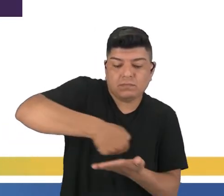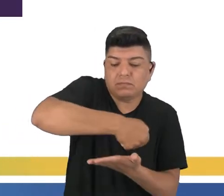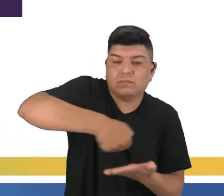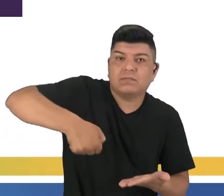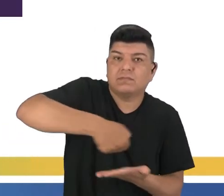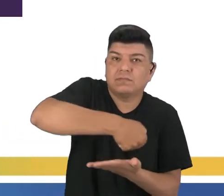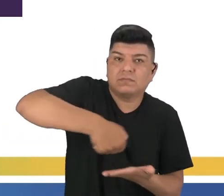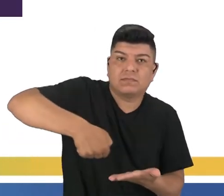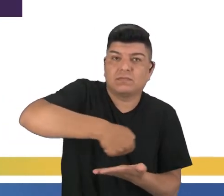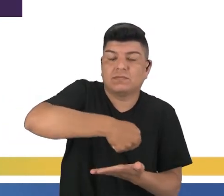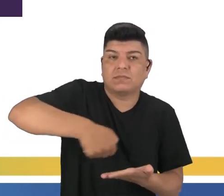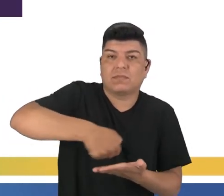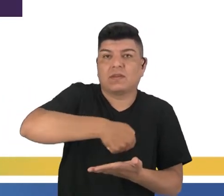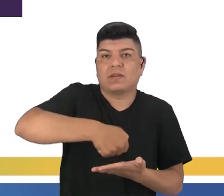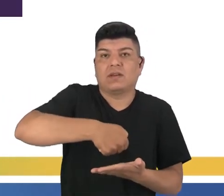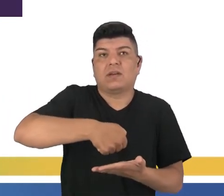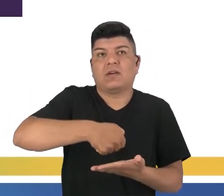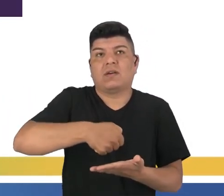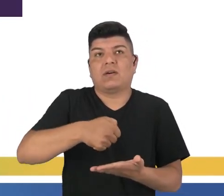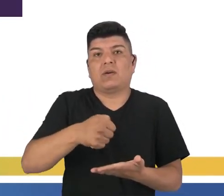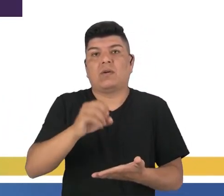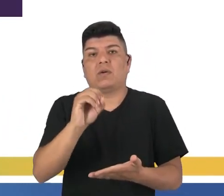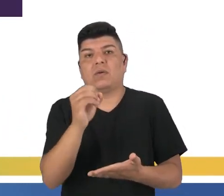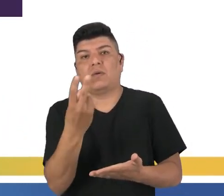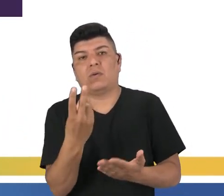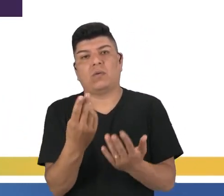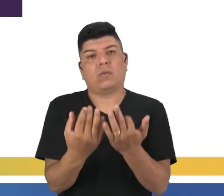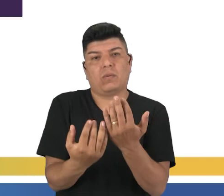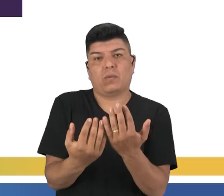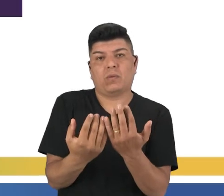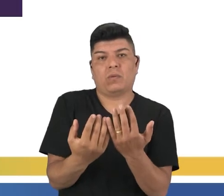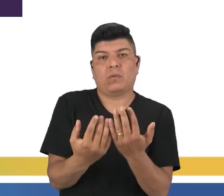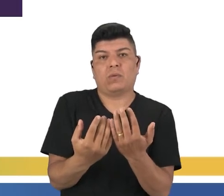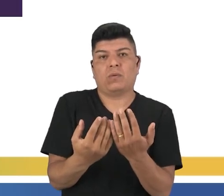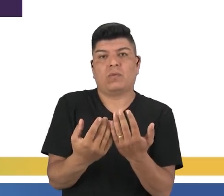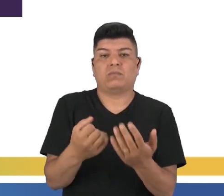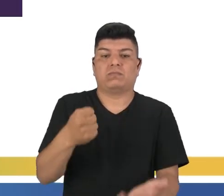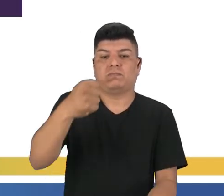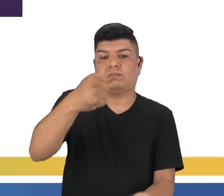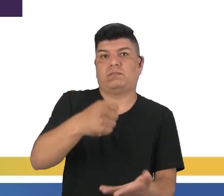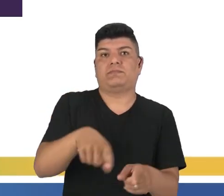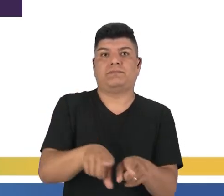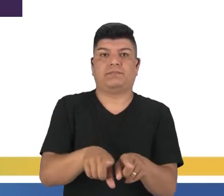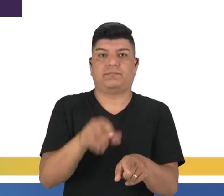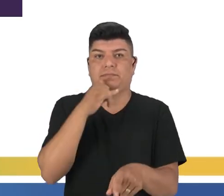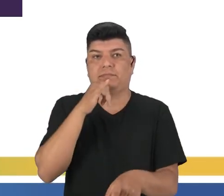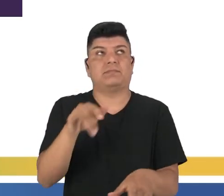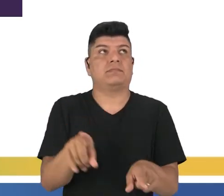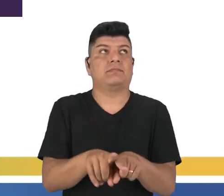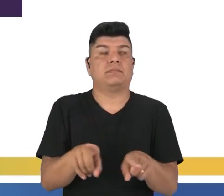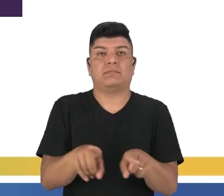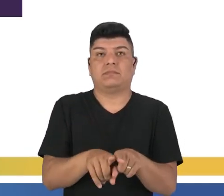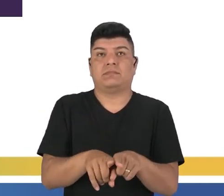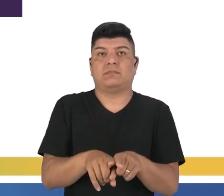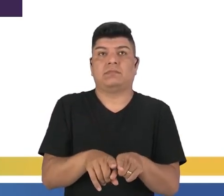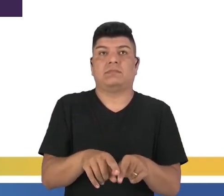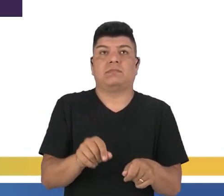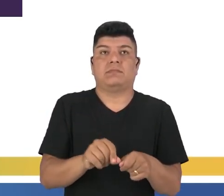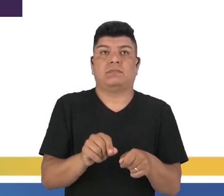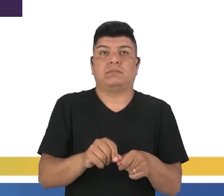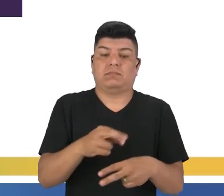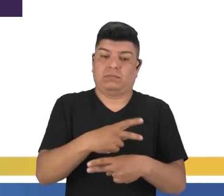ou então no forno elétrico. A energia elétrica produz também o funcionamento